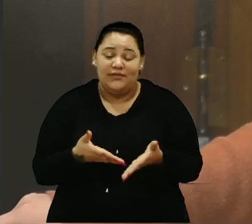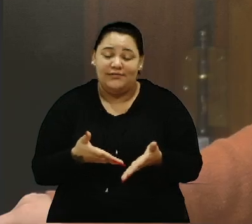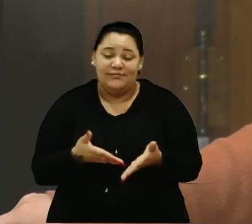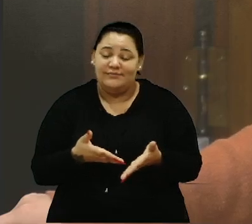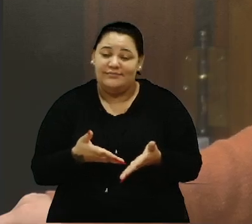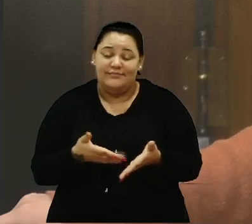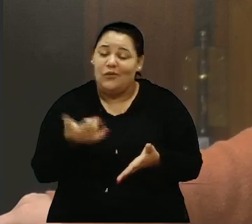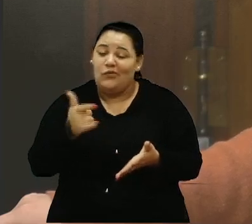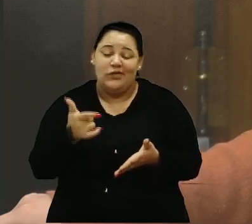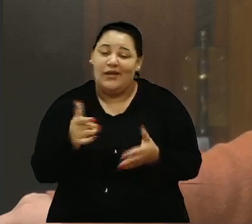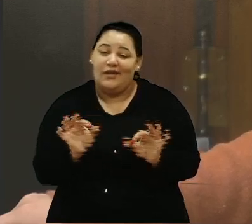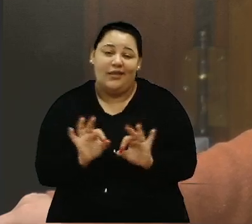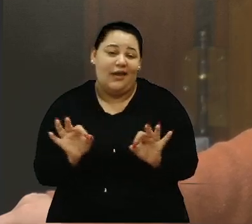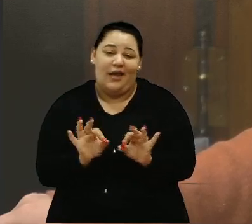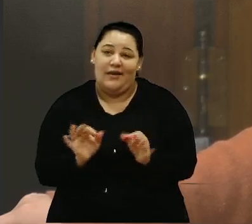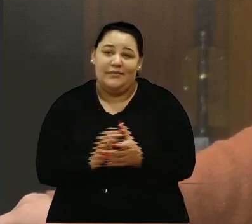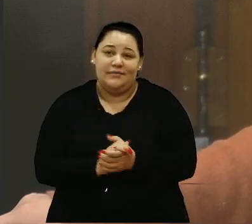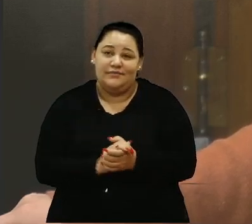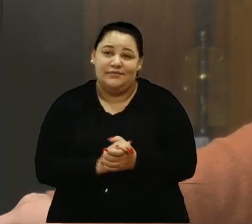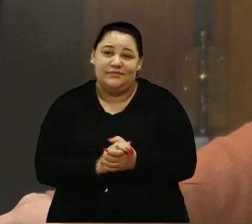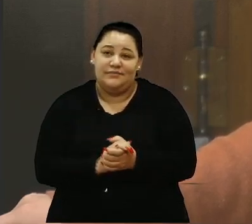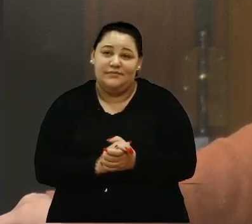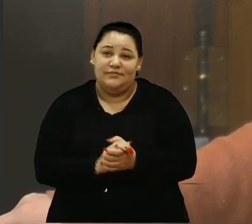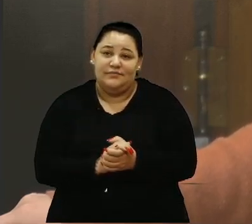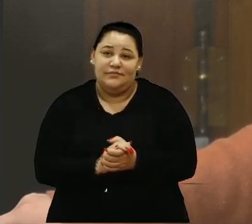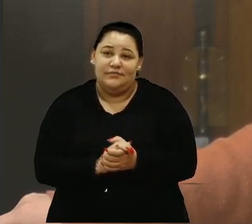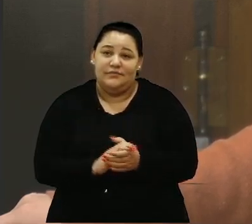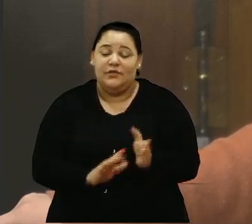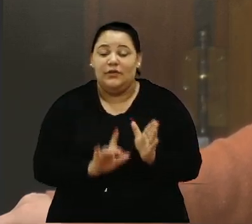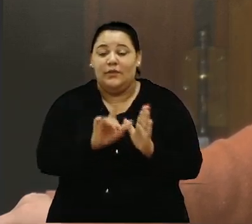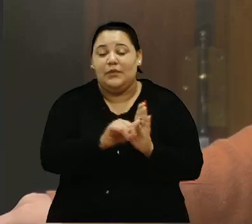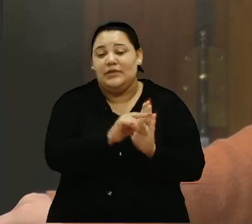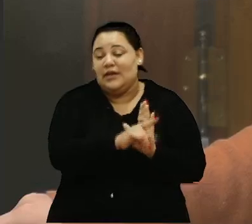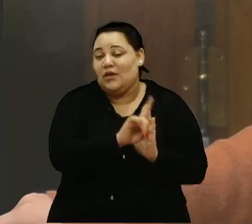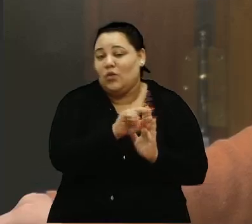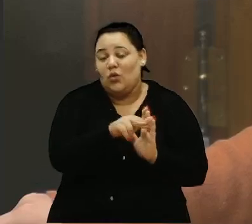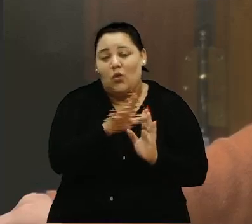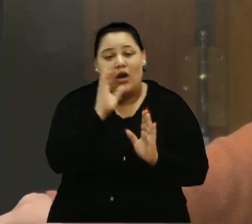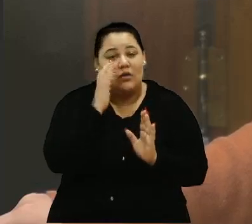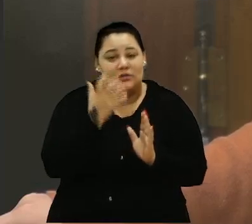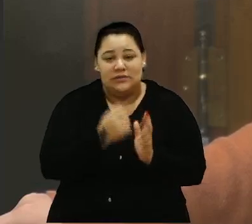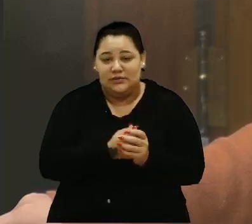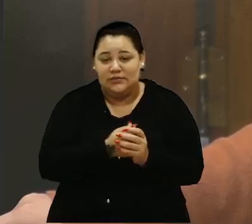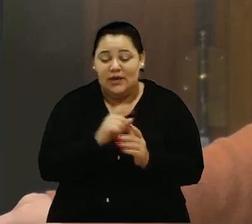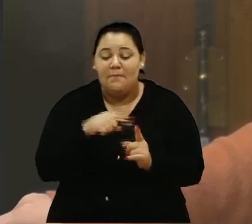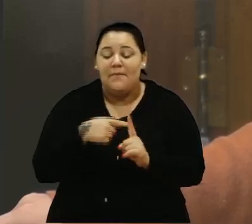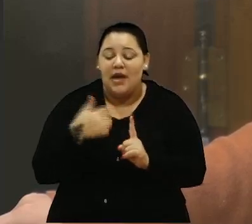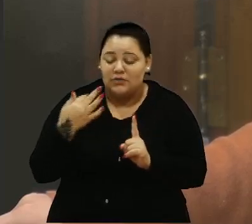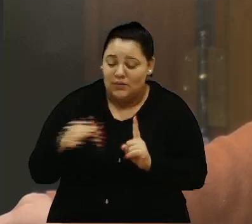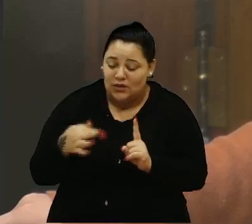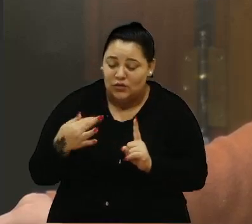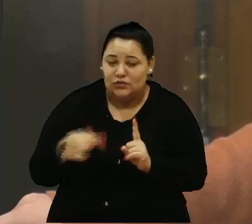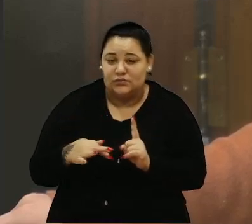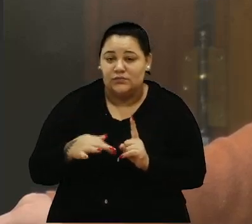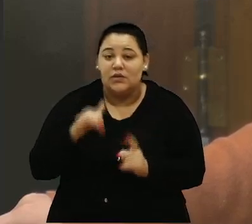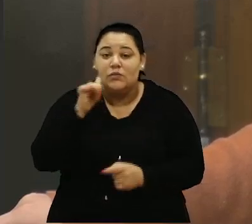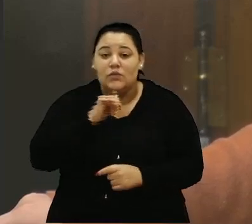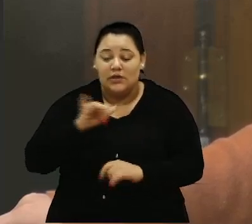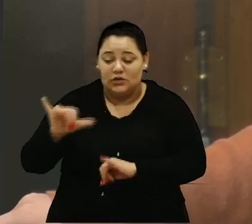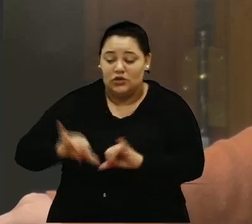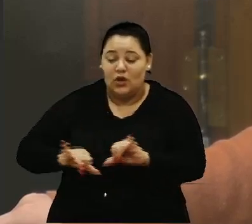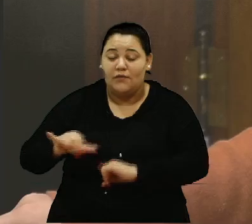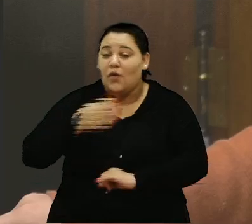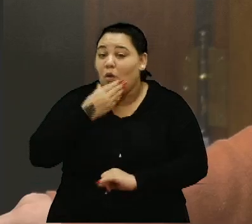O depois dele nunca aconteceu. E o depois dele é mais uma dor para essas mulheres que sofrem, para esses